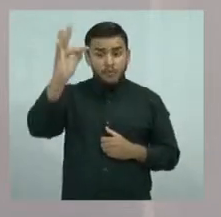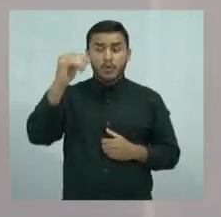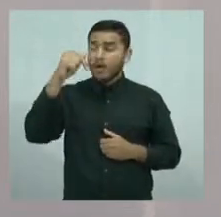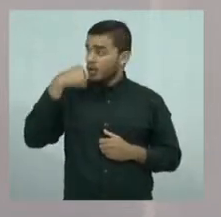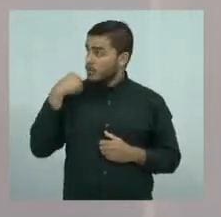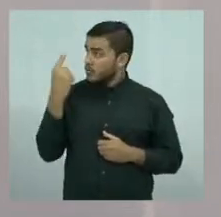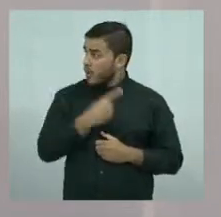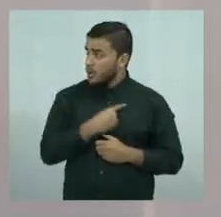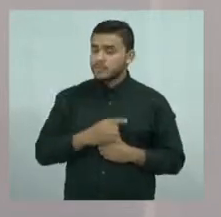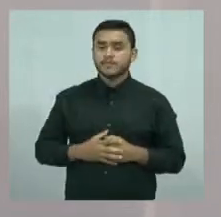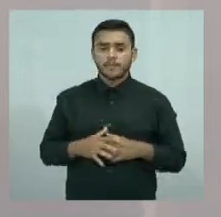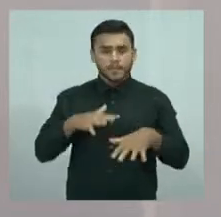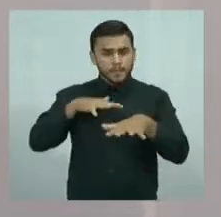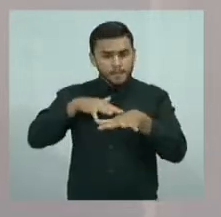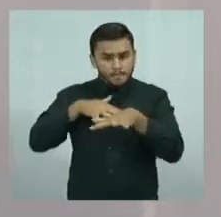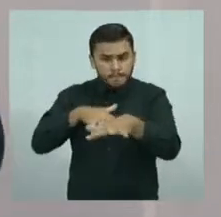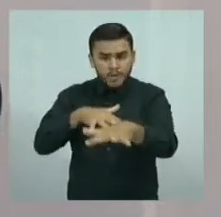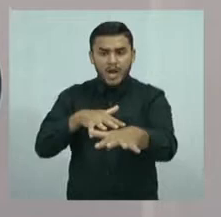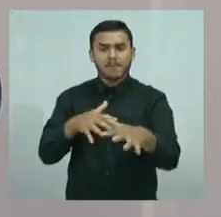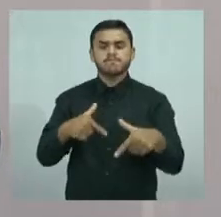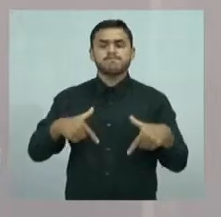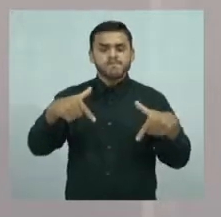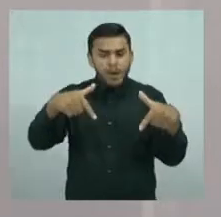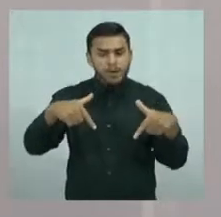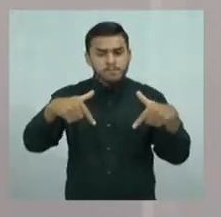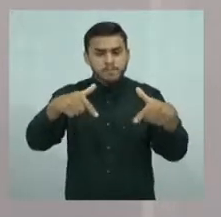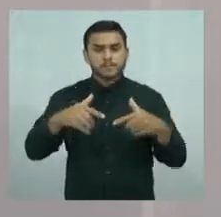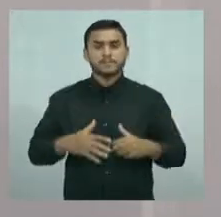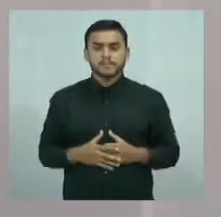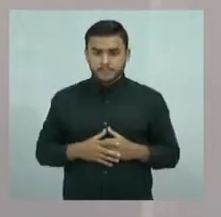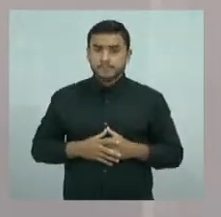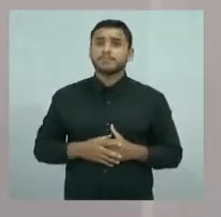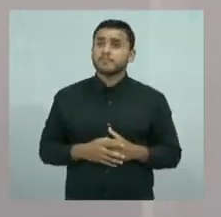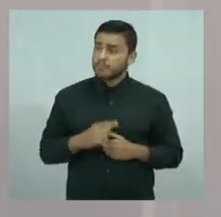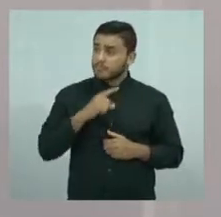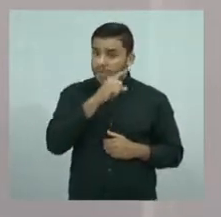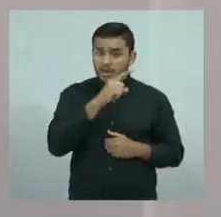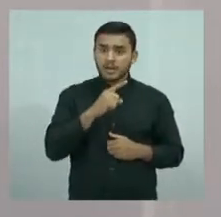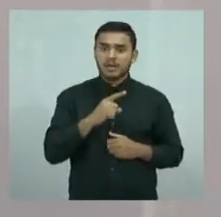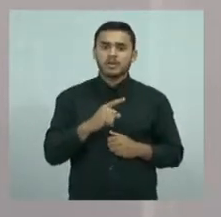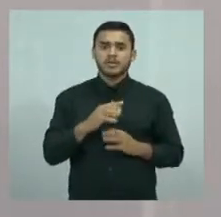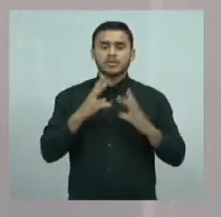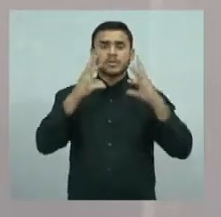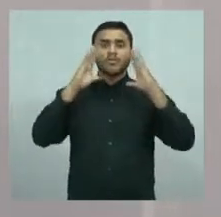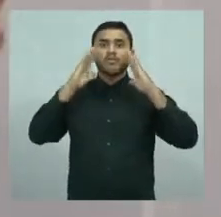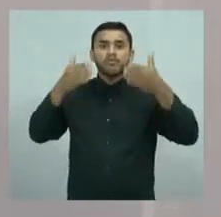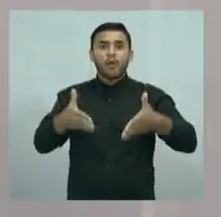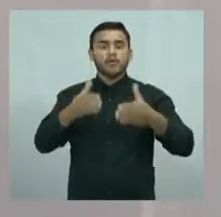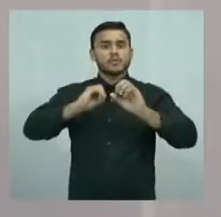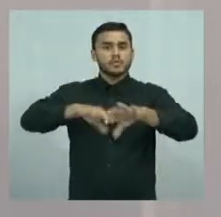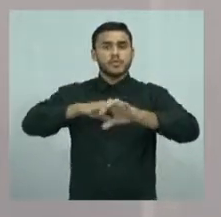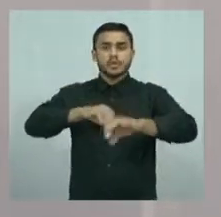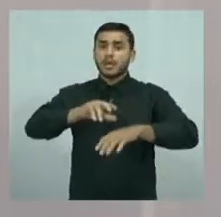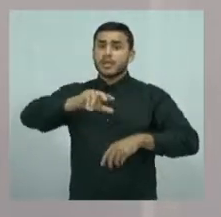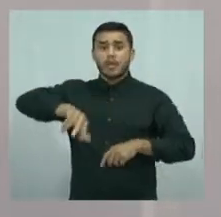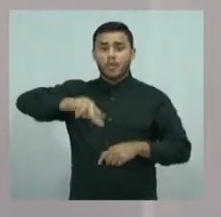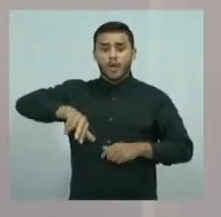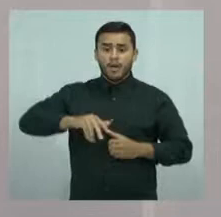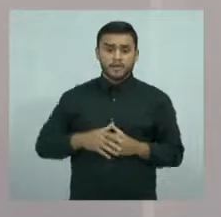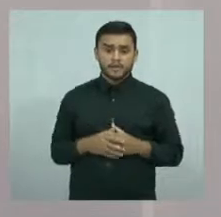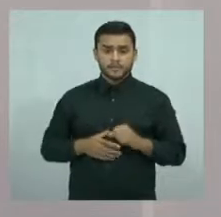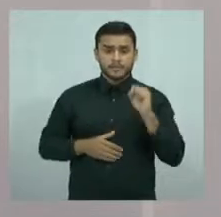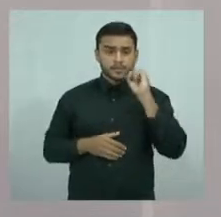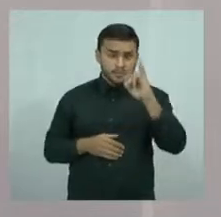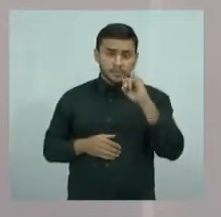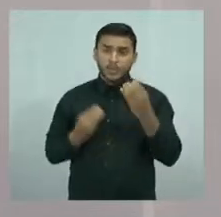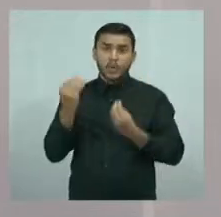corretamente estão na rua agora, porque o presente é esse, é de um governo que não prioriza a educação. Se de fato a gente deixar